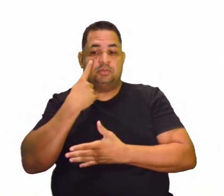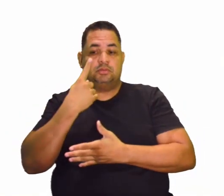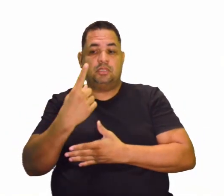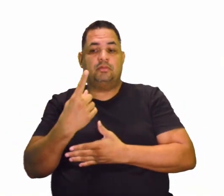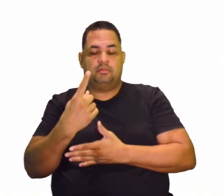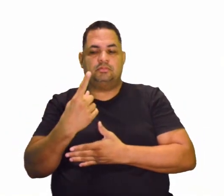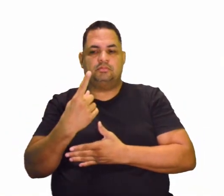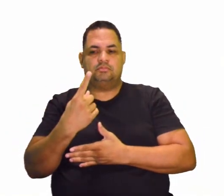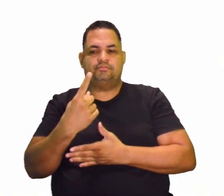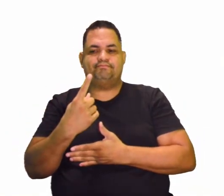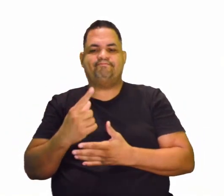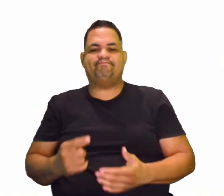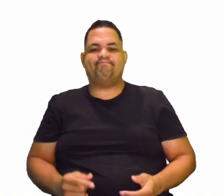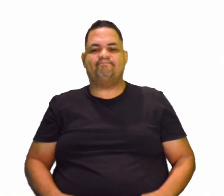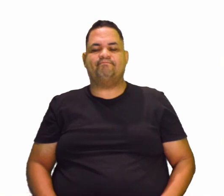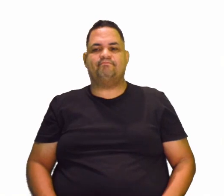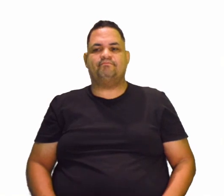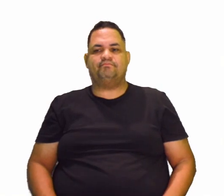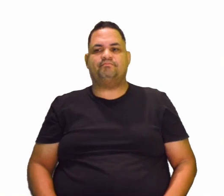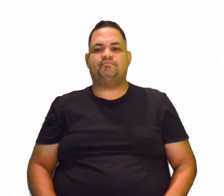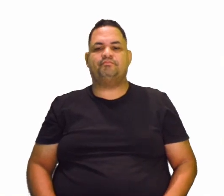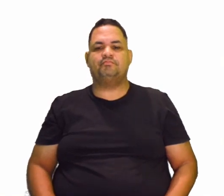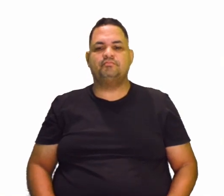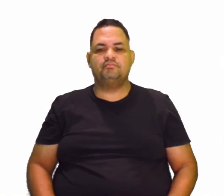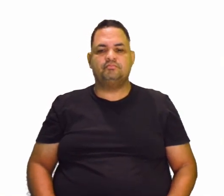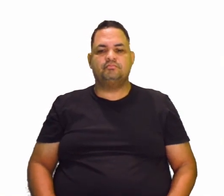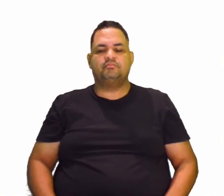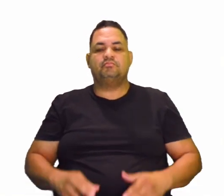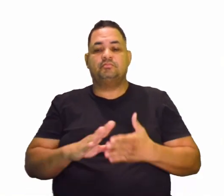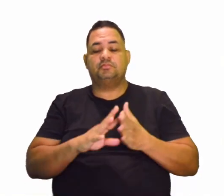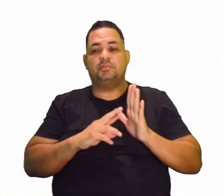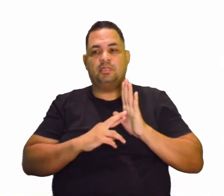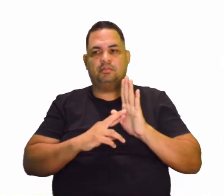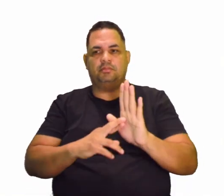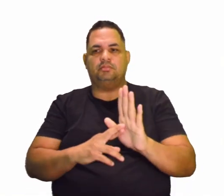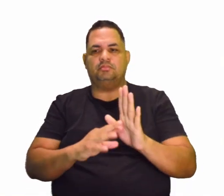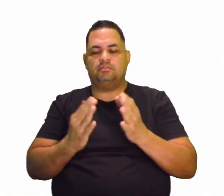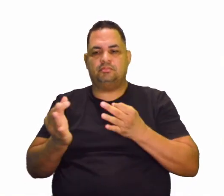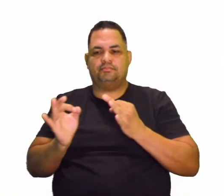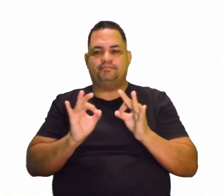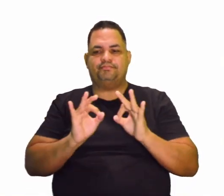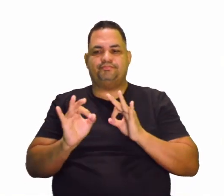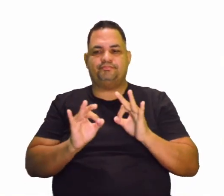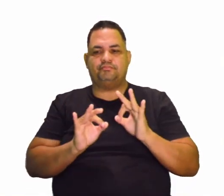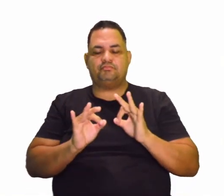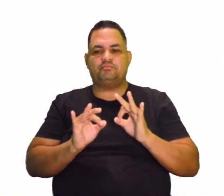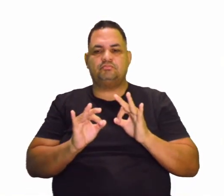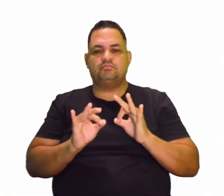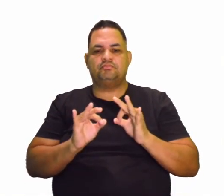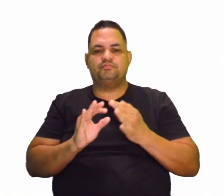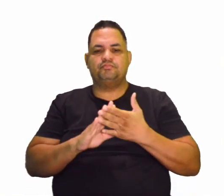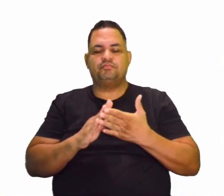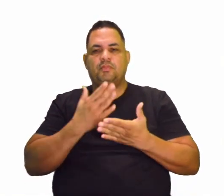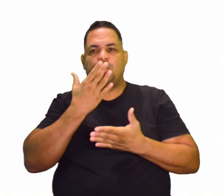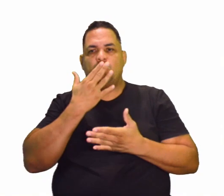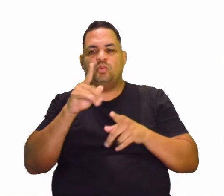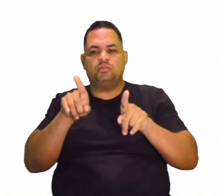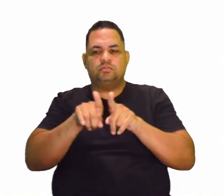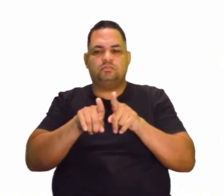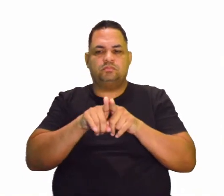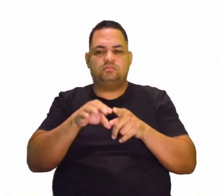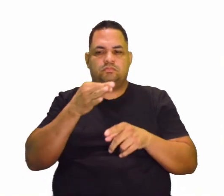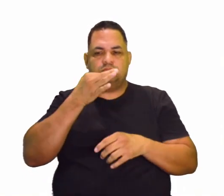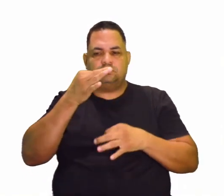forma de expressar, né, de representar, como até as cores, era a